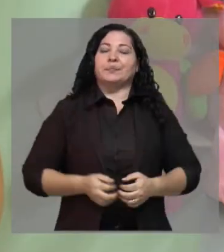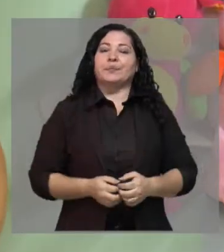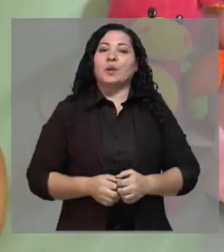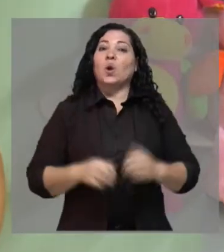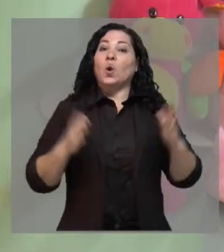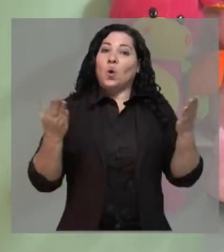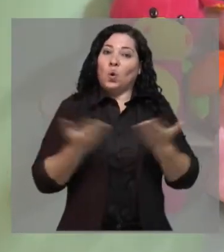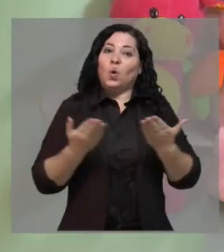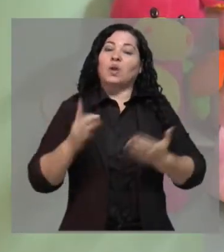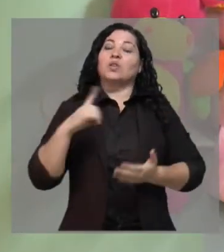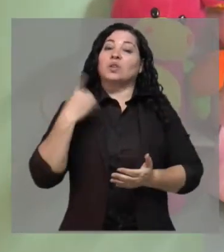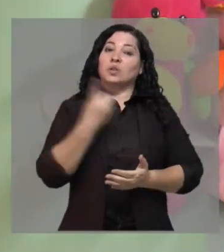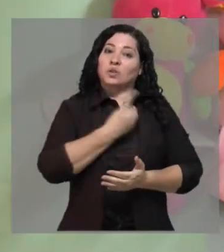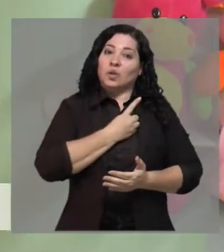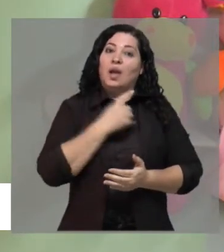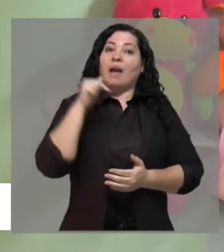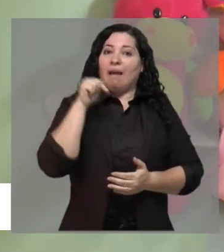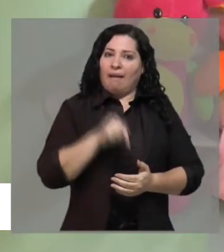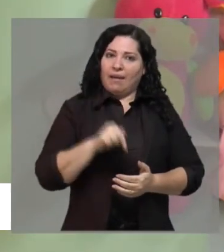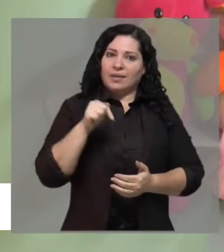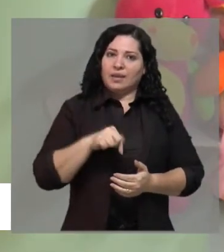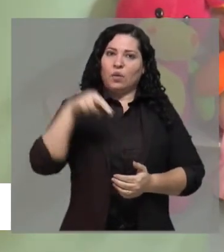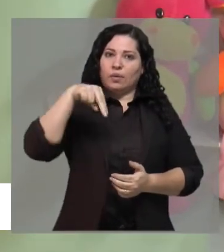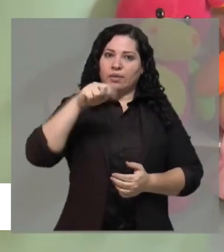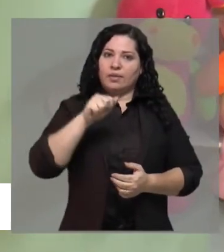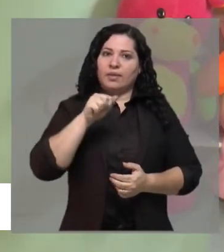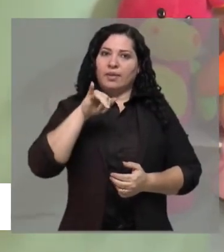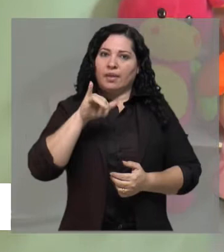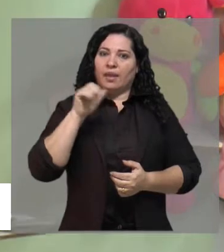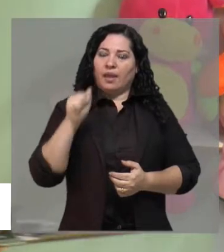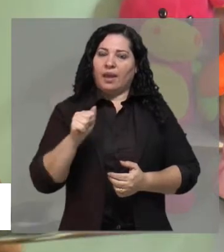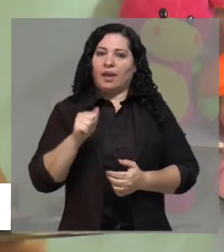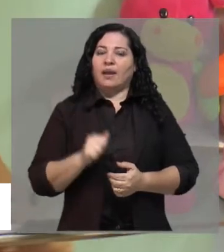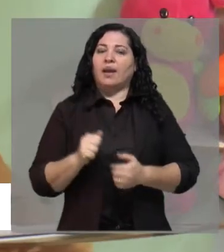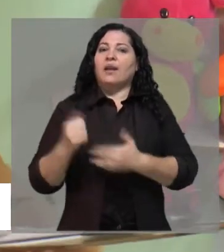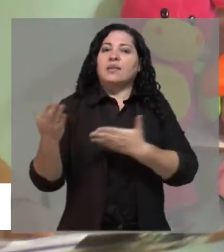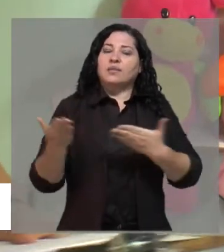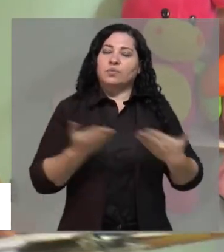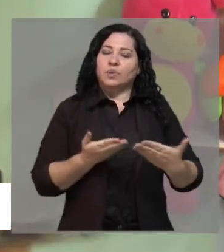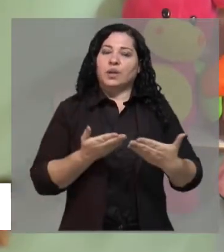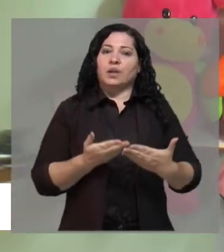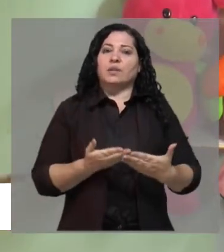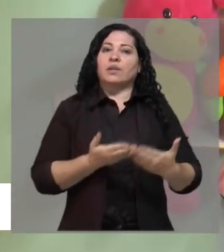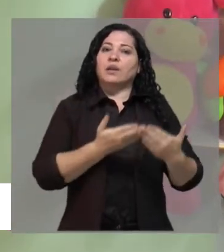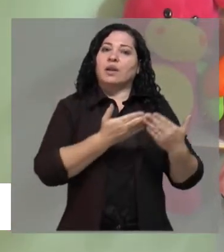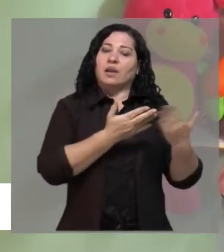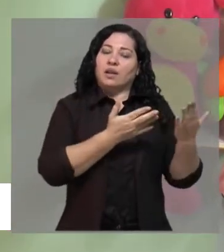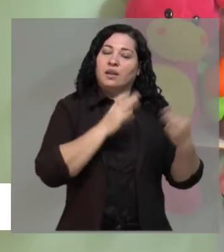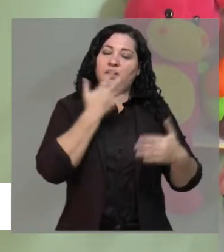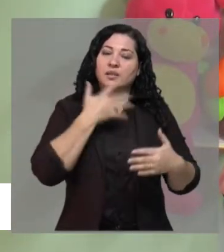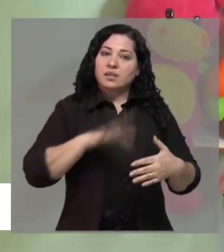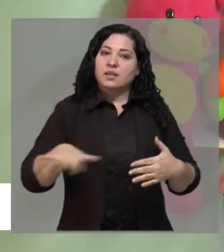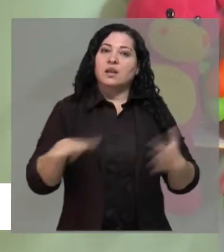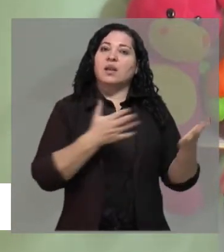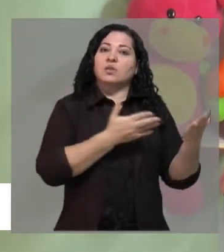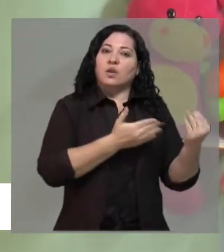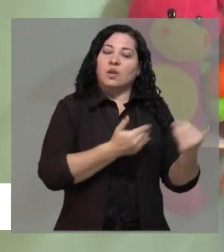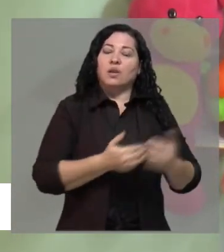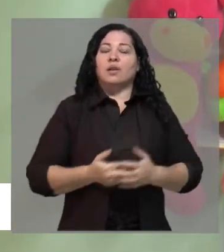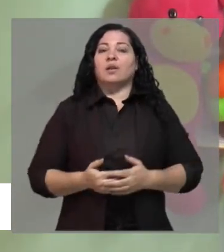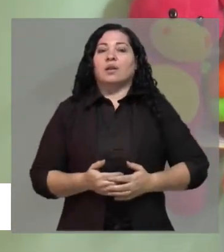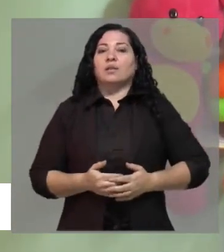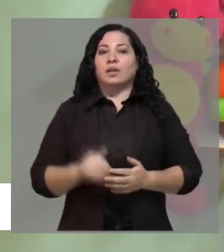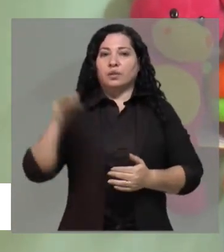Pessoal, hoje nós estamos aqui no NAIA, que é o Núcleo de Atendimento à Infância. E a